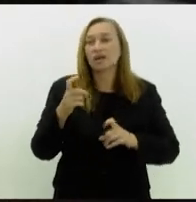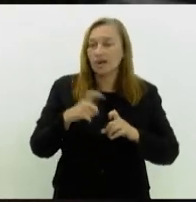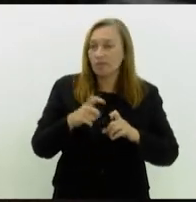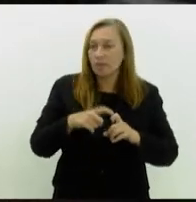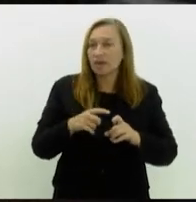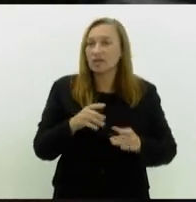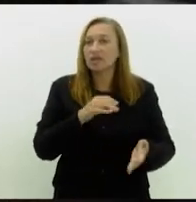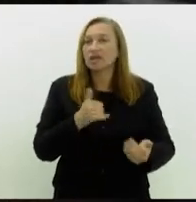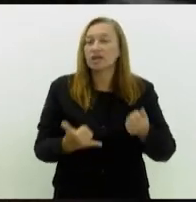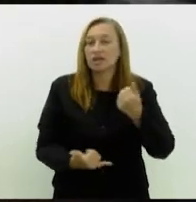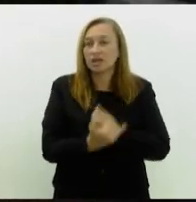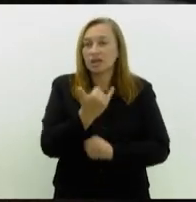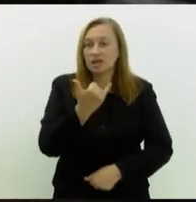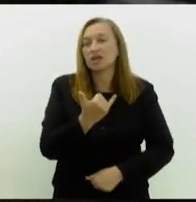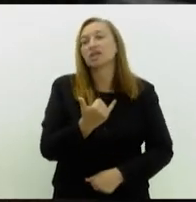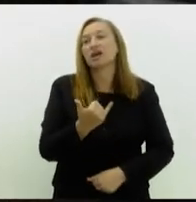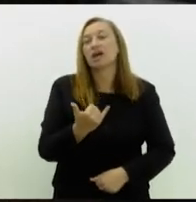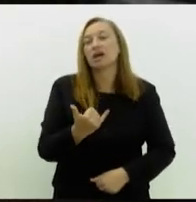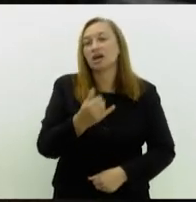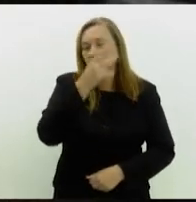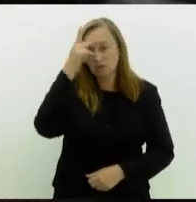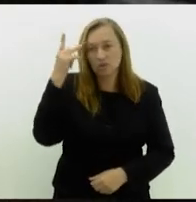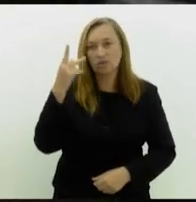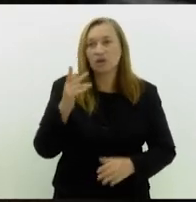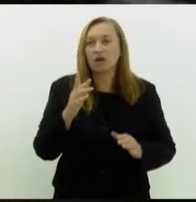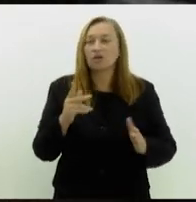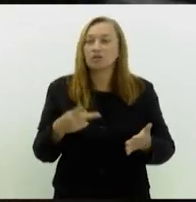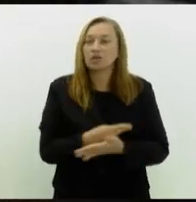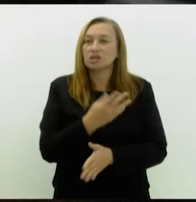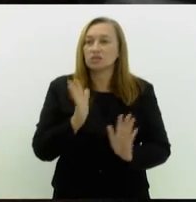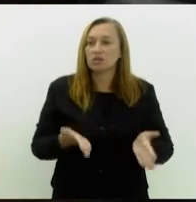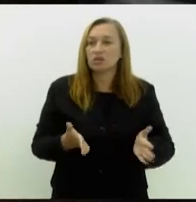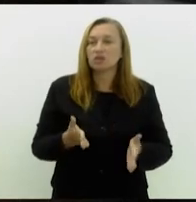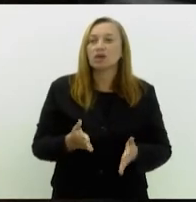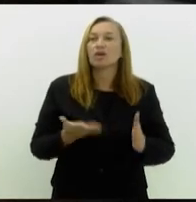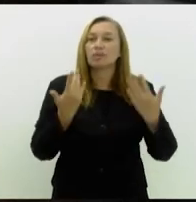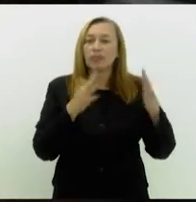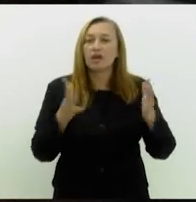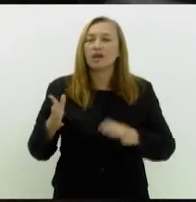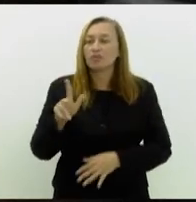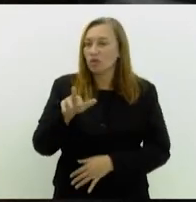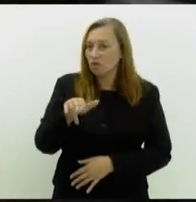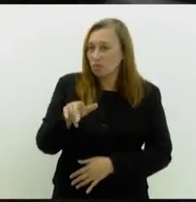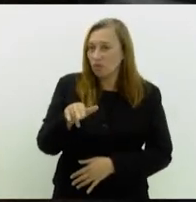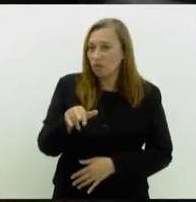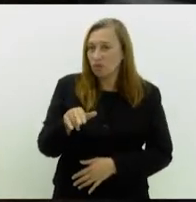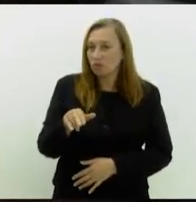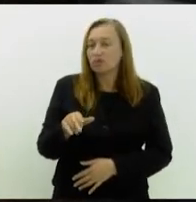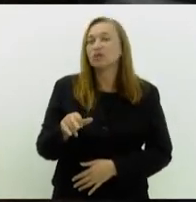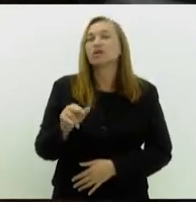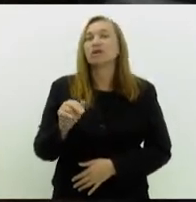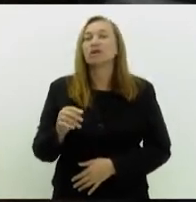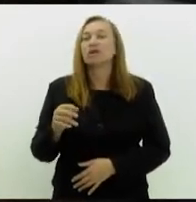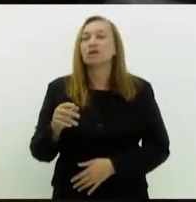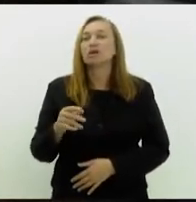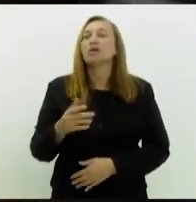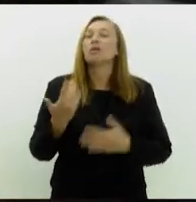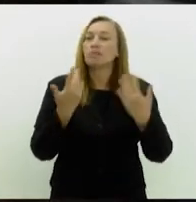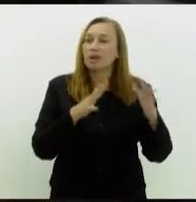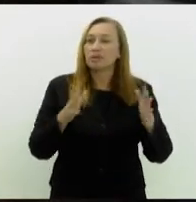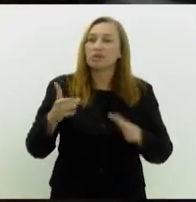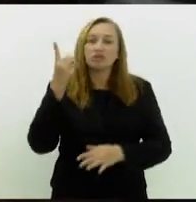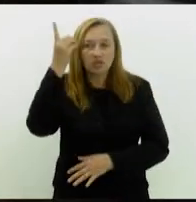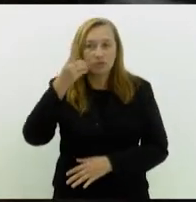que tem acontecido hoje na Prefeitura do Rio de Janeiro então parabenizar o meu irmão Vereador Rogério Amorim pela iniciativa médico neurocirurgião parabenizar os